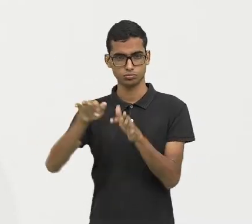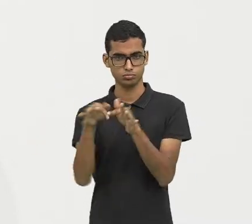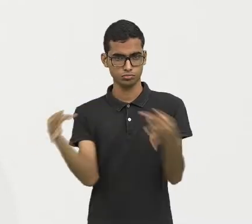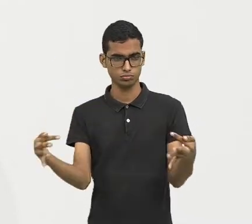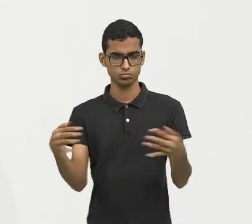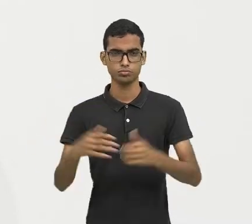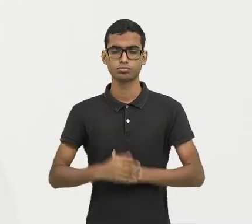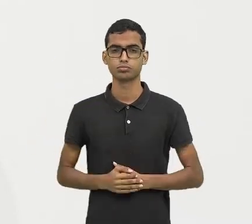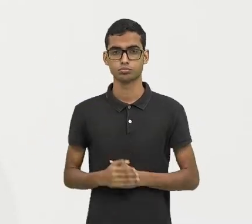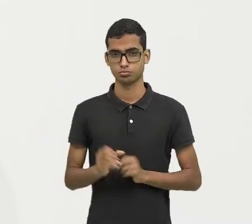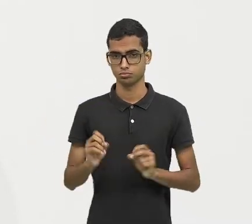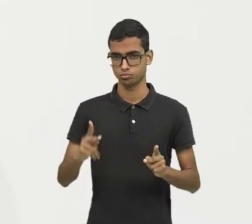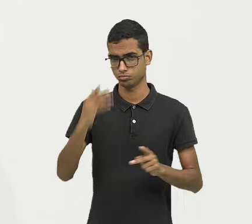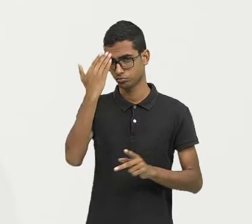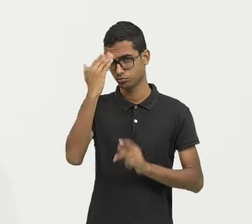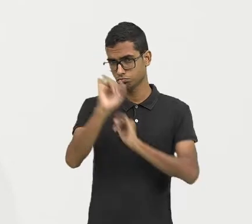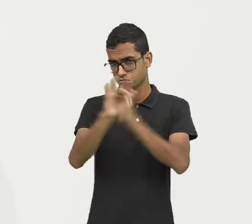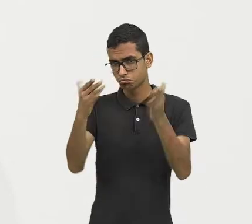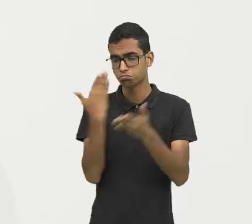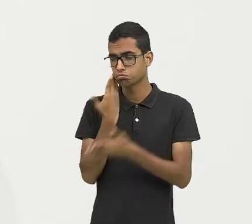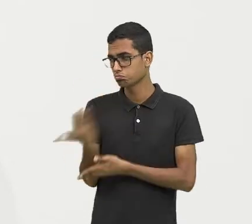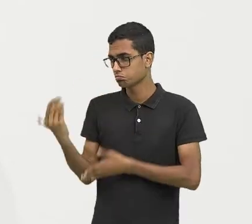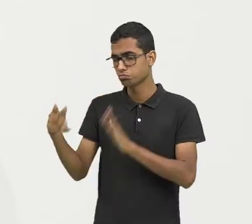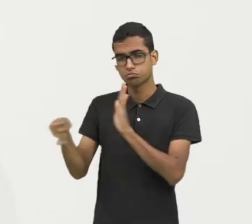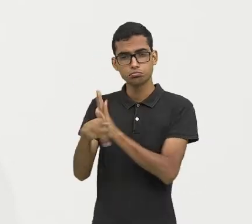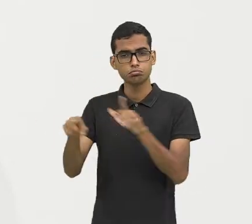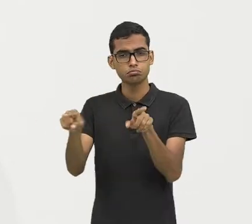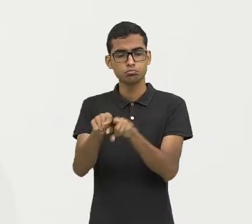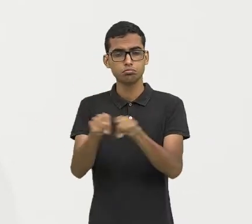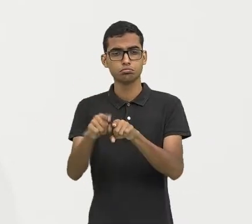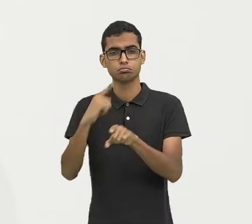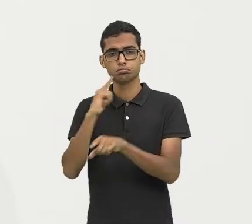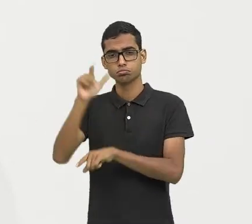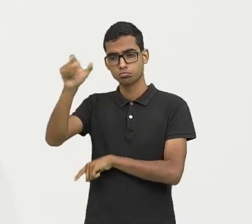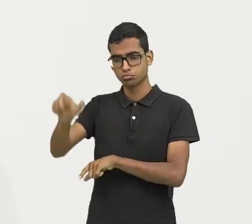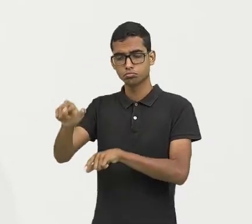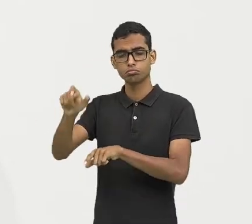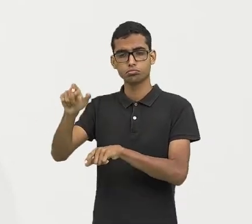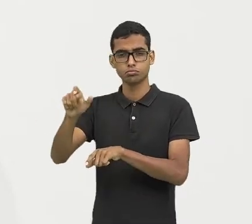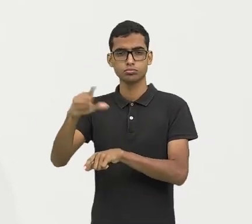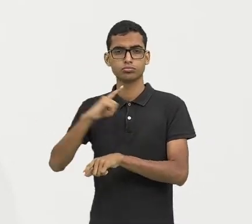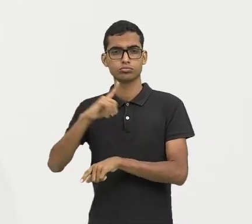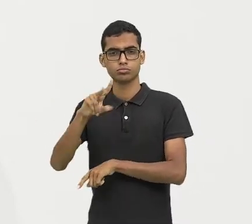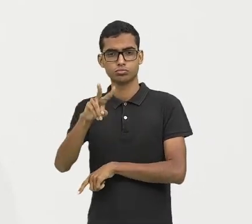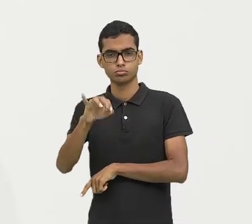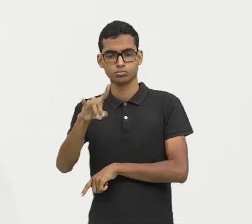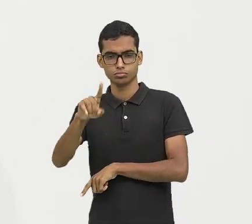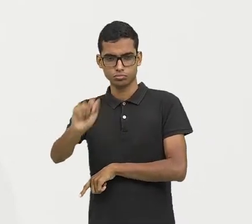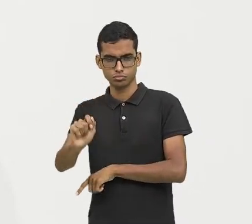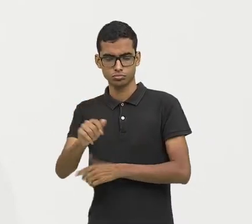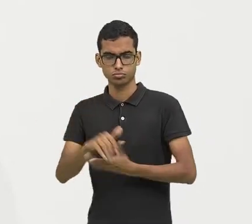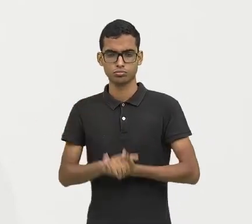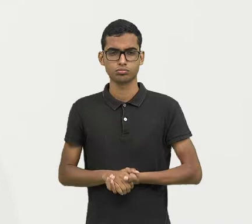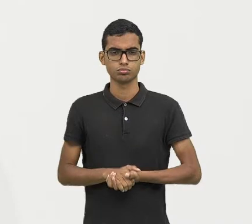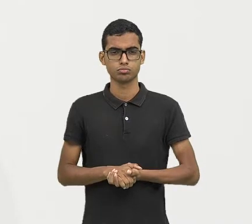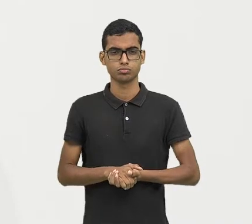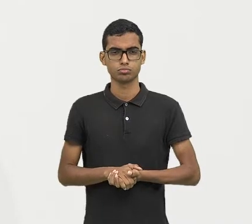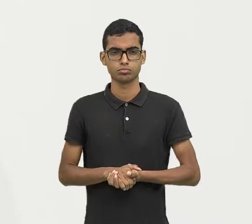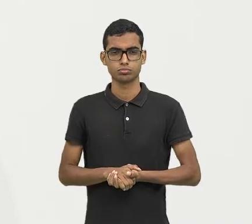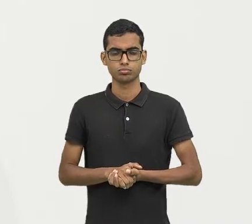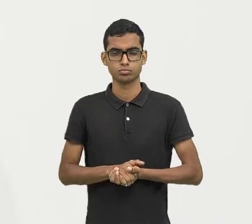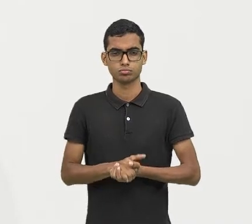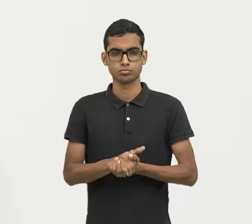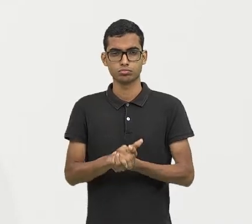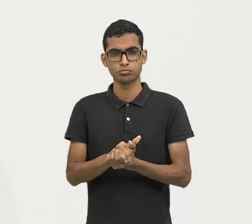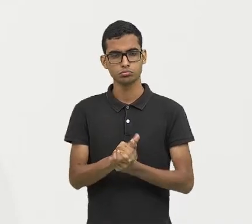simples, ok? Então observe que o nosso sujeito da oração aqui é a vida. E perceba que o nosso eu lírico lá no